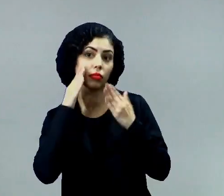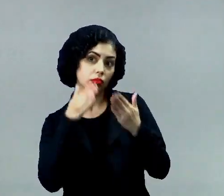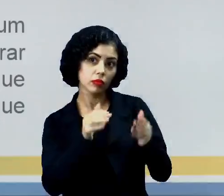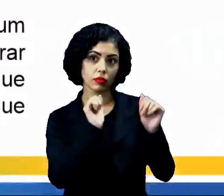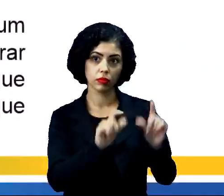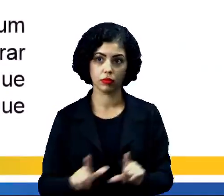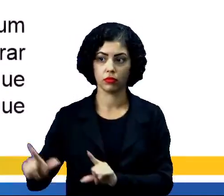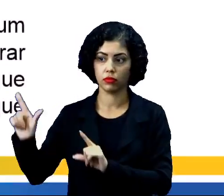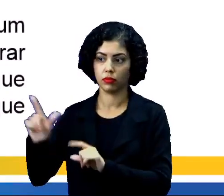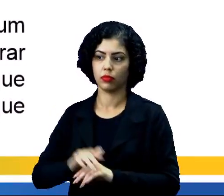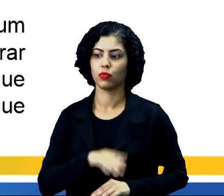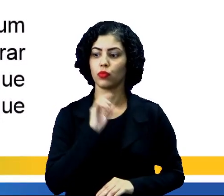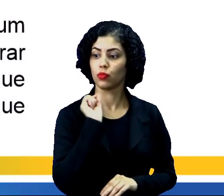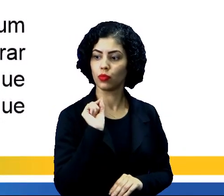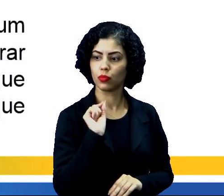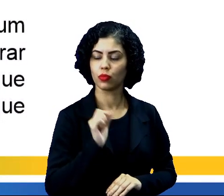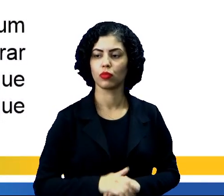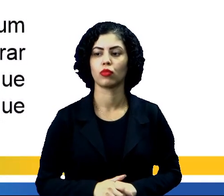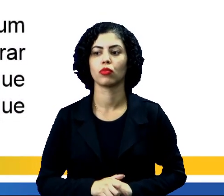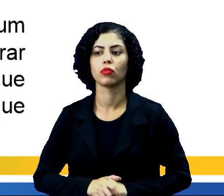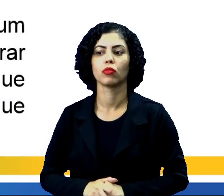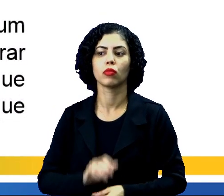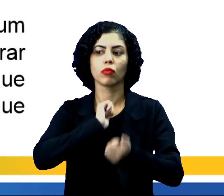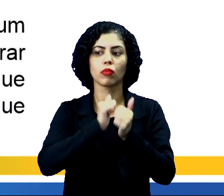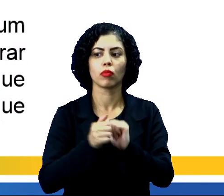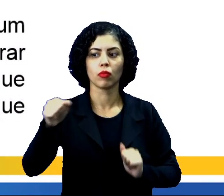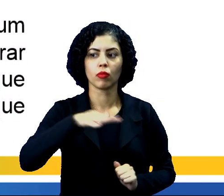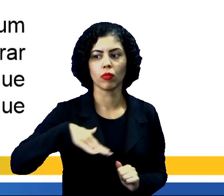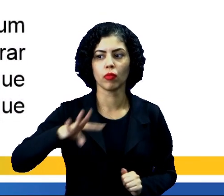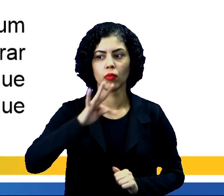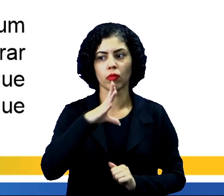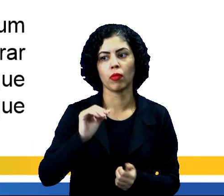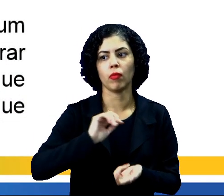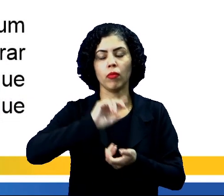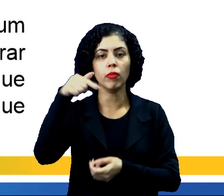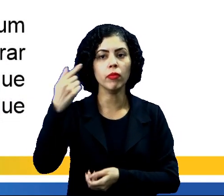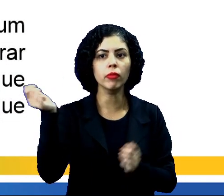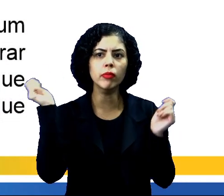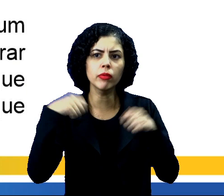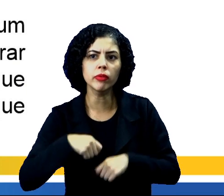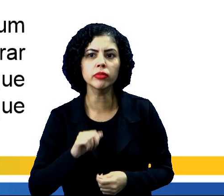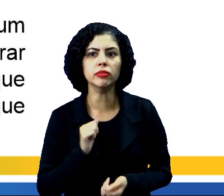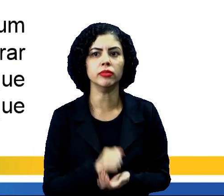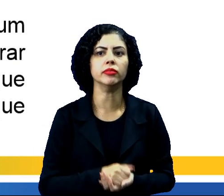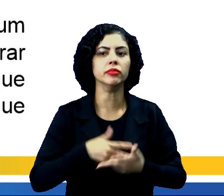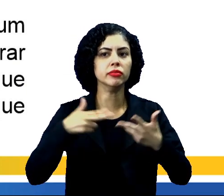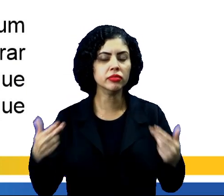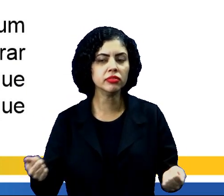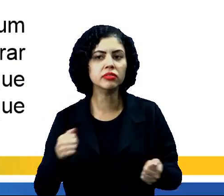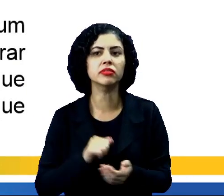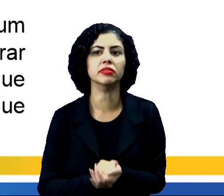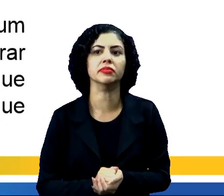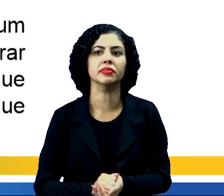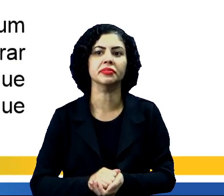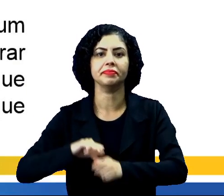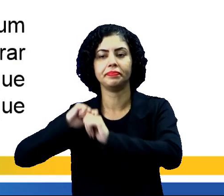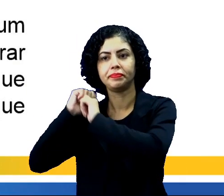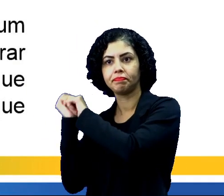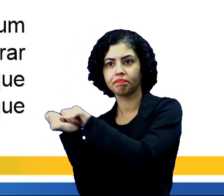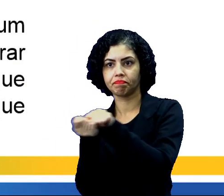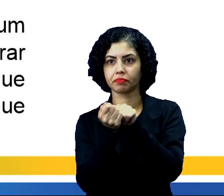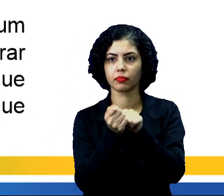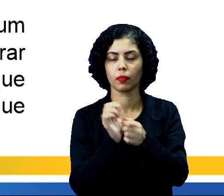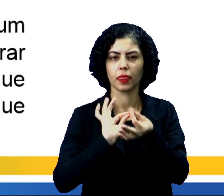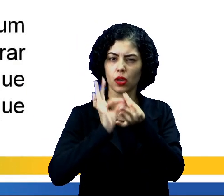na tela que a gente vai ver o que são esportes de taco. Os esportes de campo e taco são aqueles que possuem o objetivo de rebater a bola